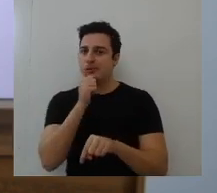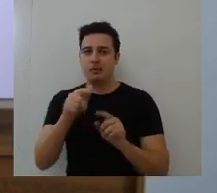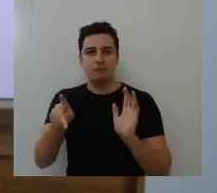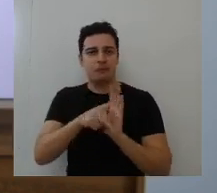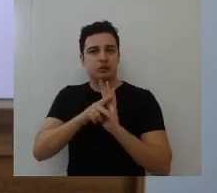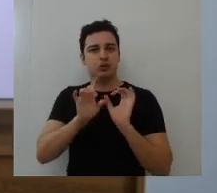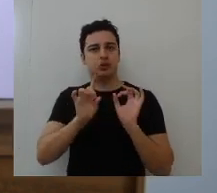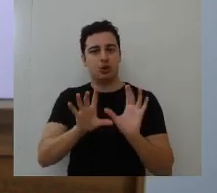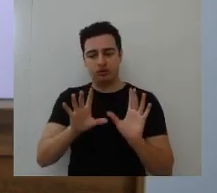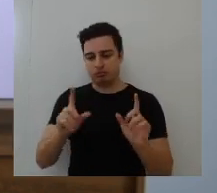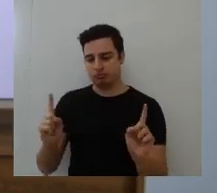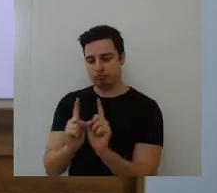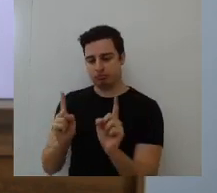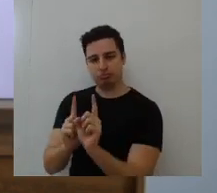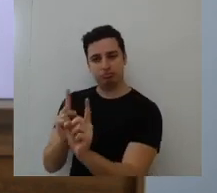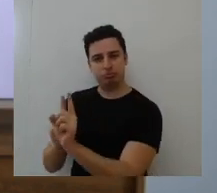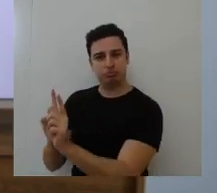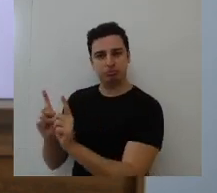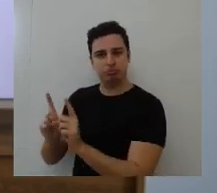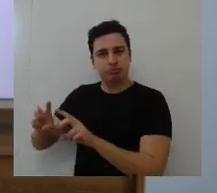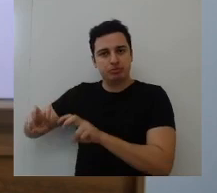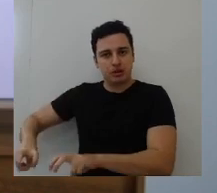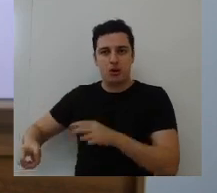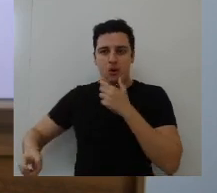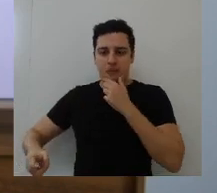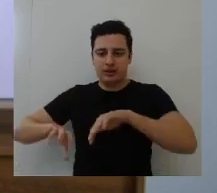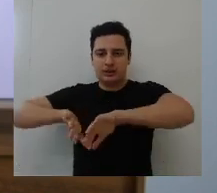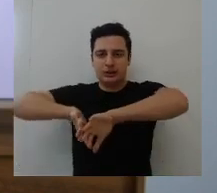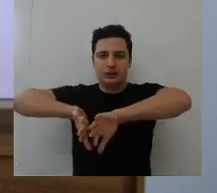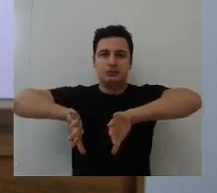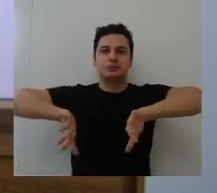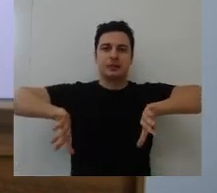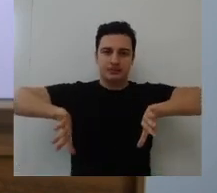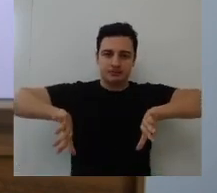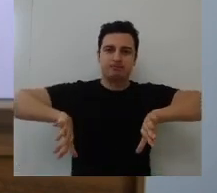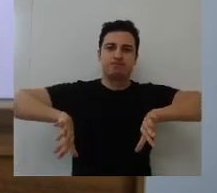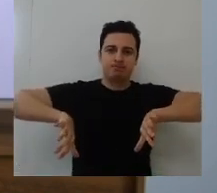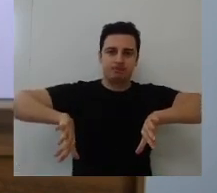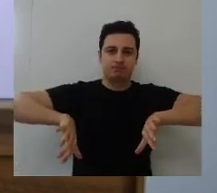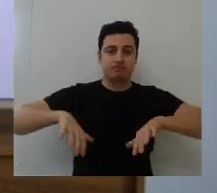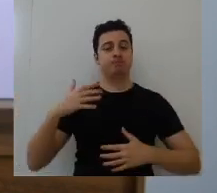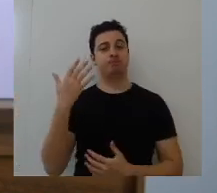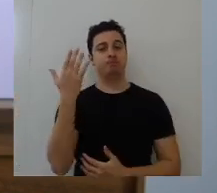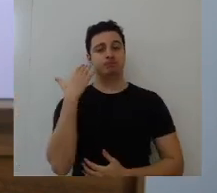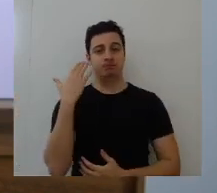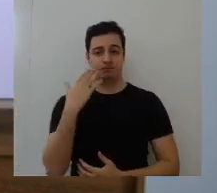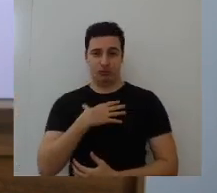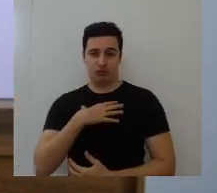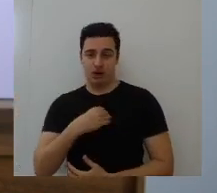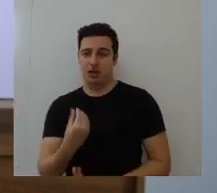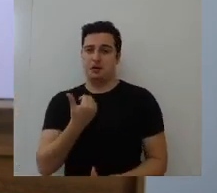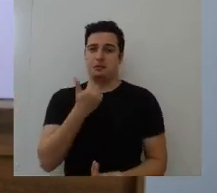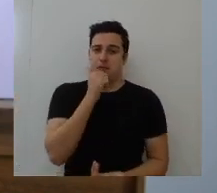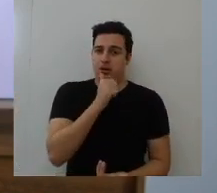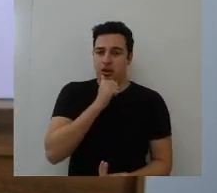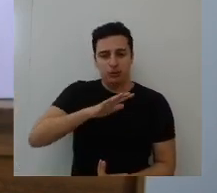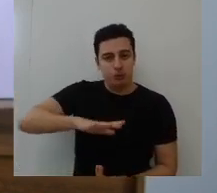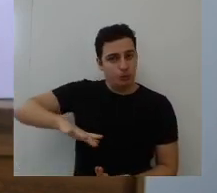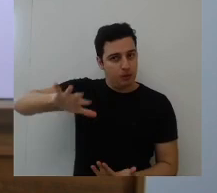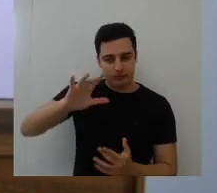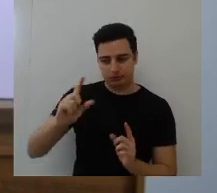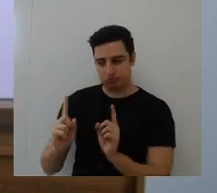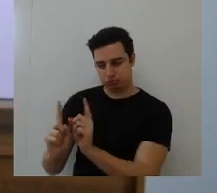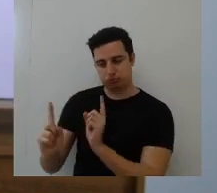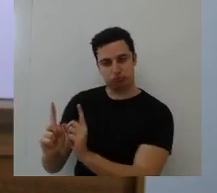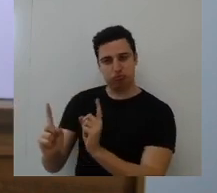poderia ser relacionado também às filhas. Os homens, só os homens sentavam à mesa. né? Quando chegava uma visita em casa